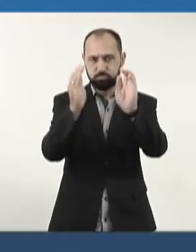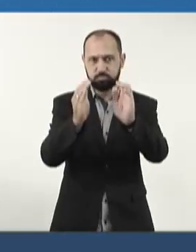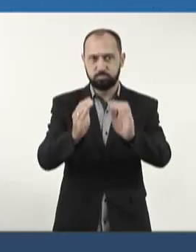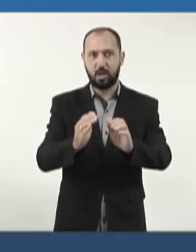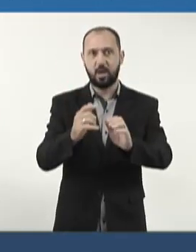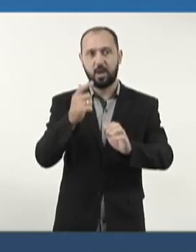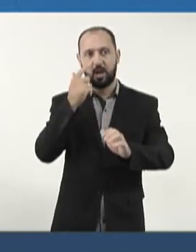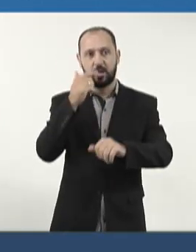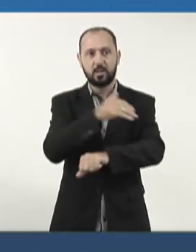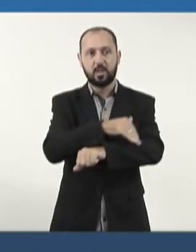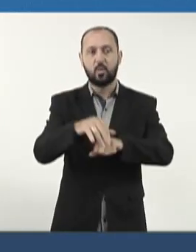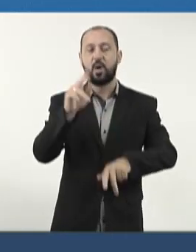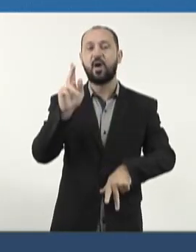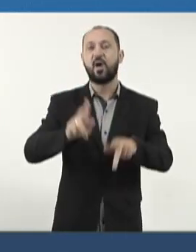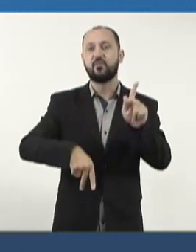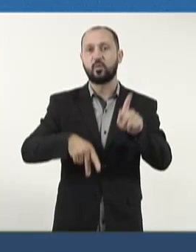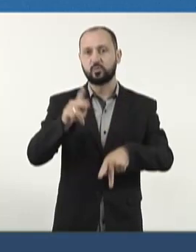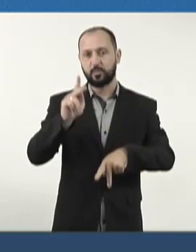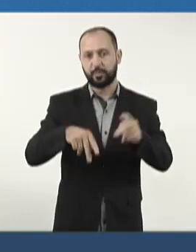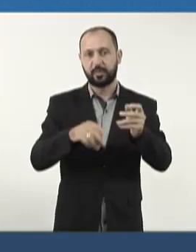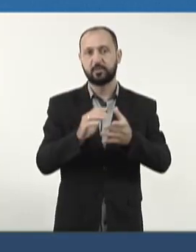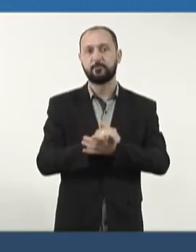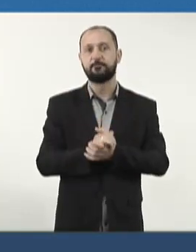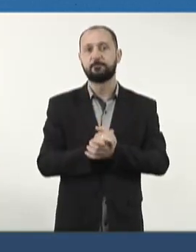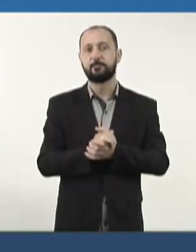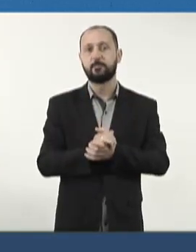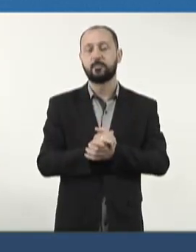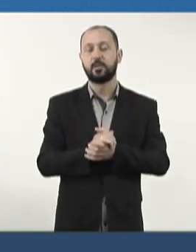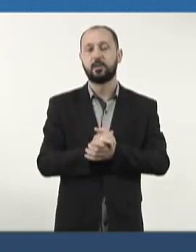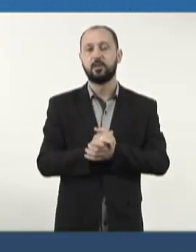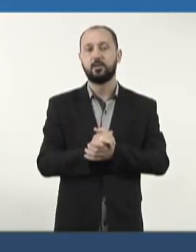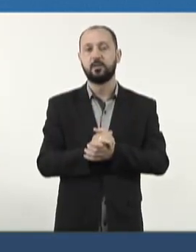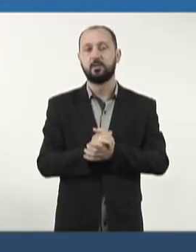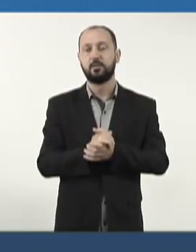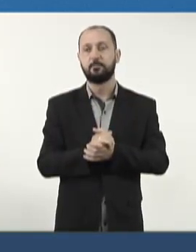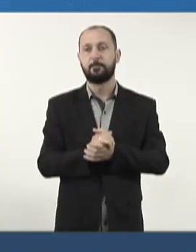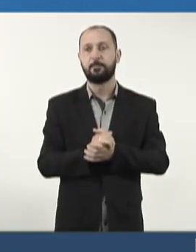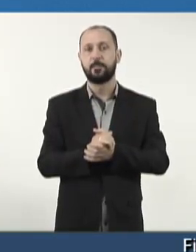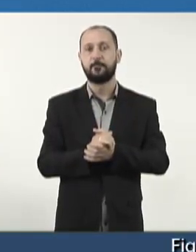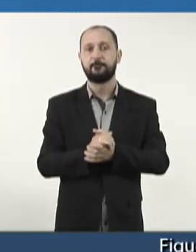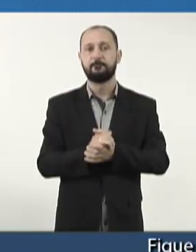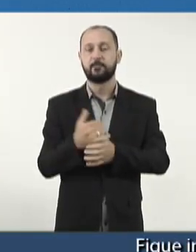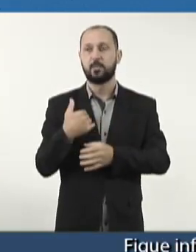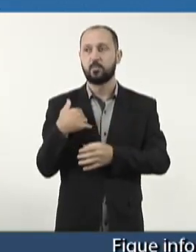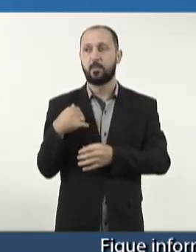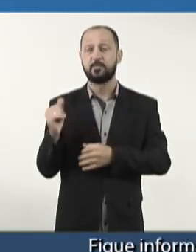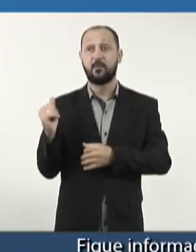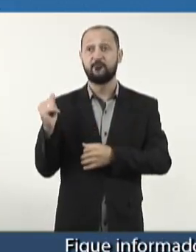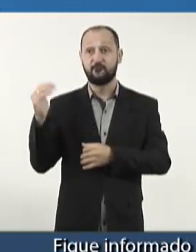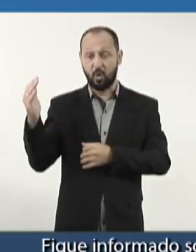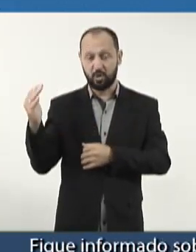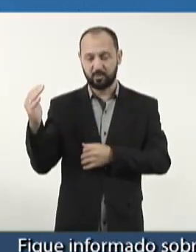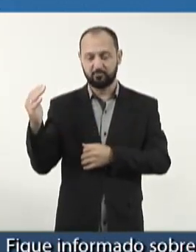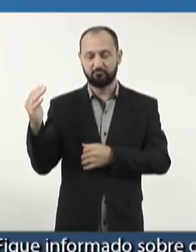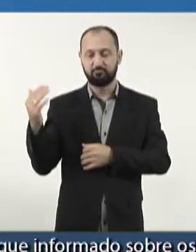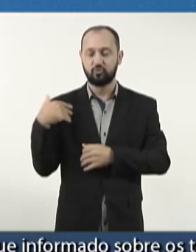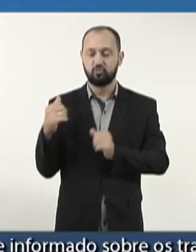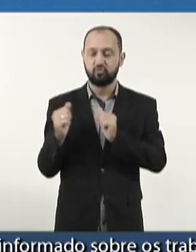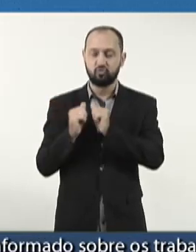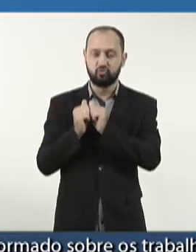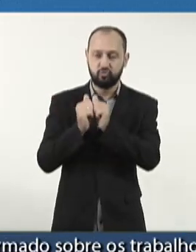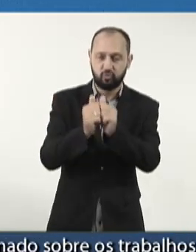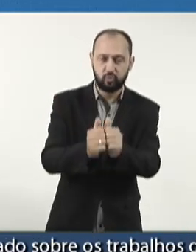da Afonso Pena. Eu estava com uma pessoa de fora de Campo Grande, fora do Estado,